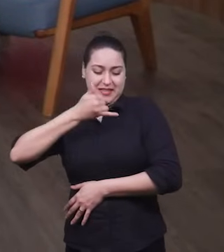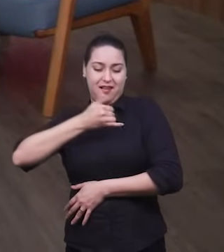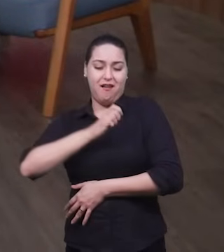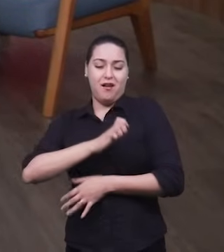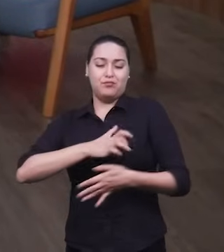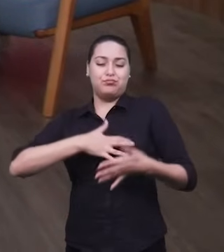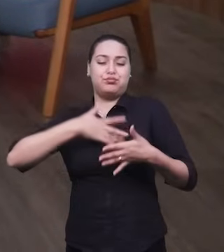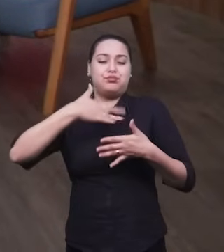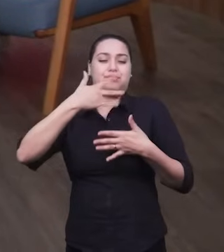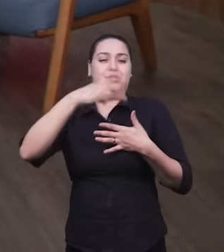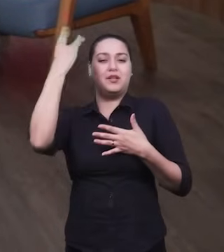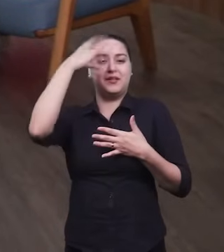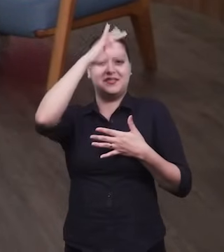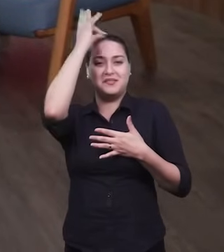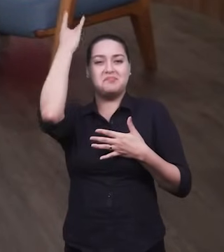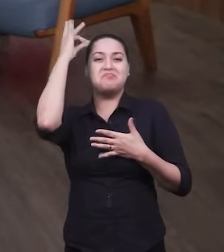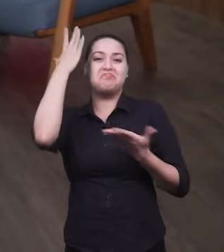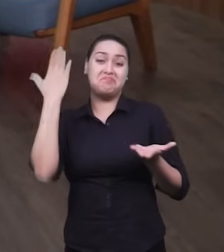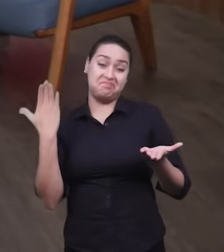só traz vazio, né?